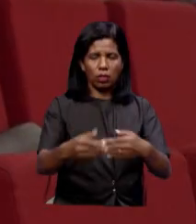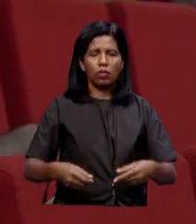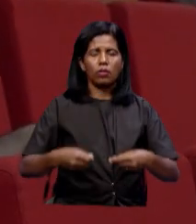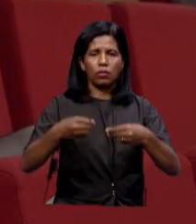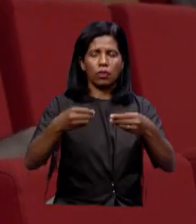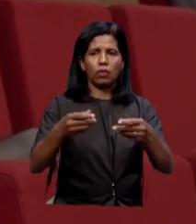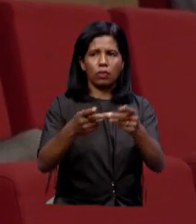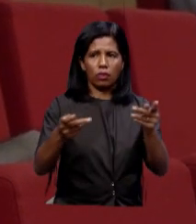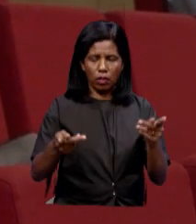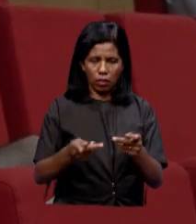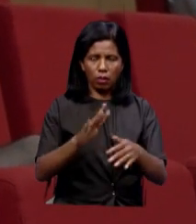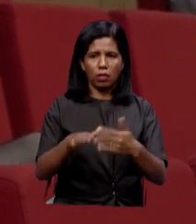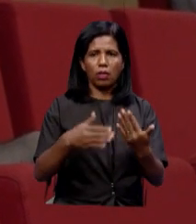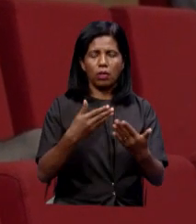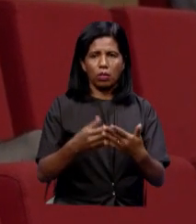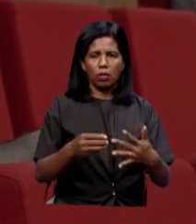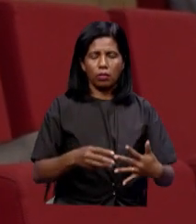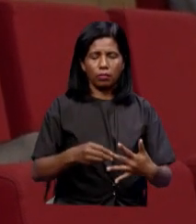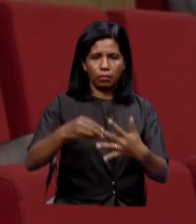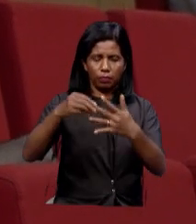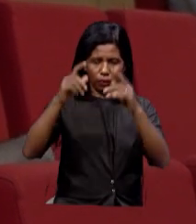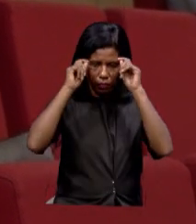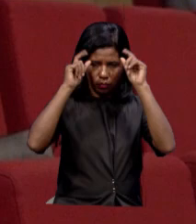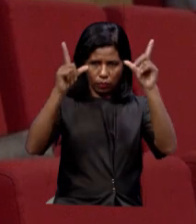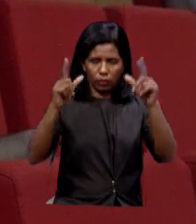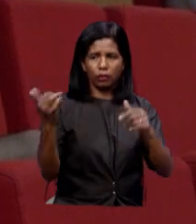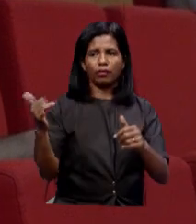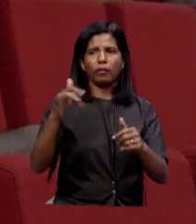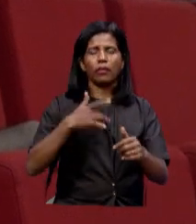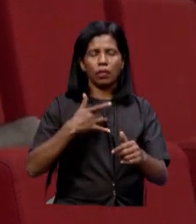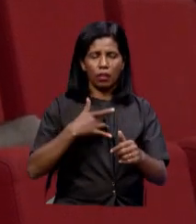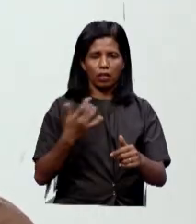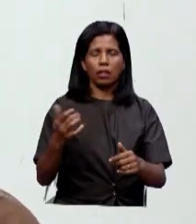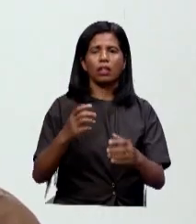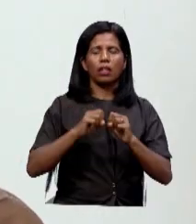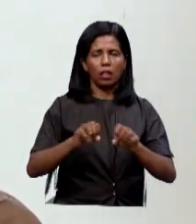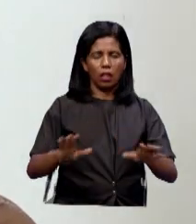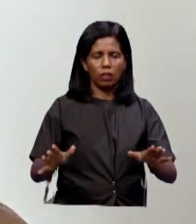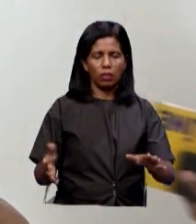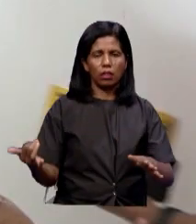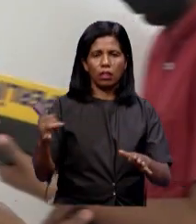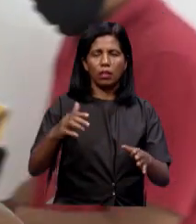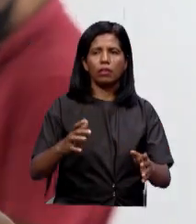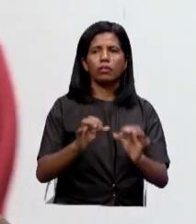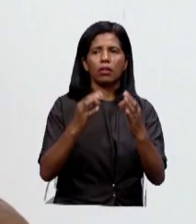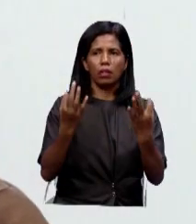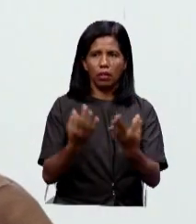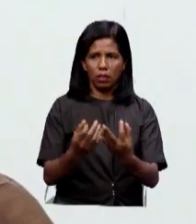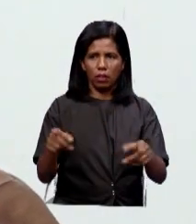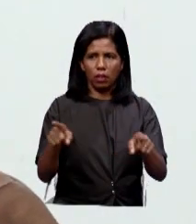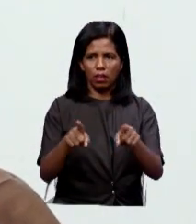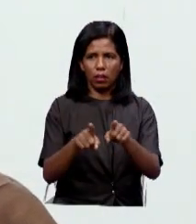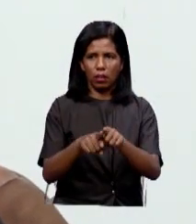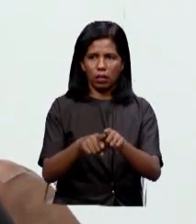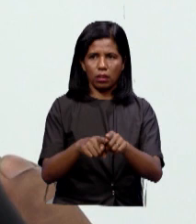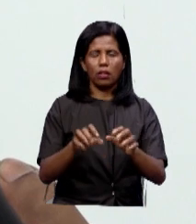para cidadão, principalmente Timor-Leste, né, bem, sentir lá com ser na família, ser mais, né, nesta fato para reflexão ser